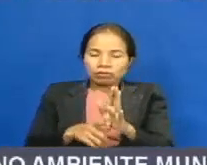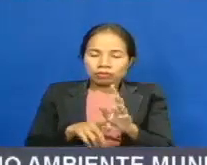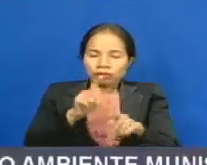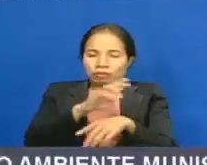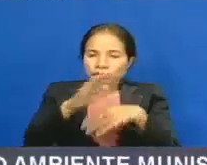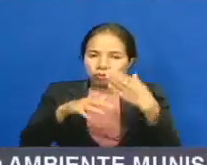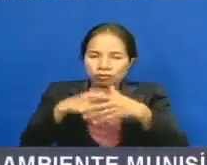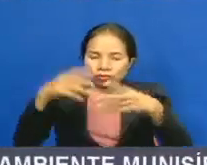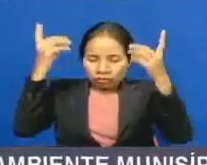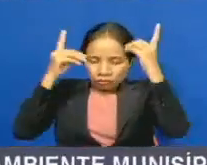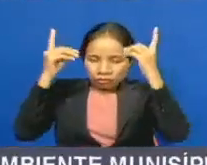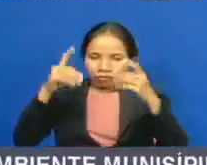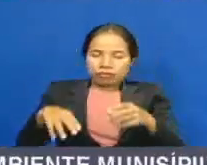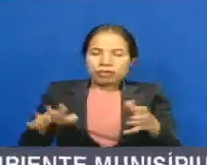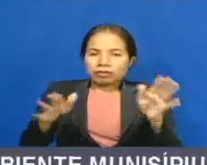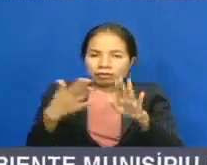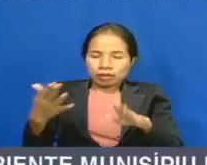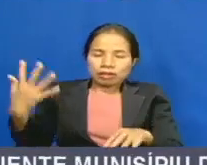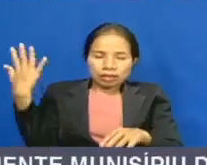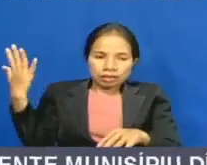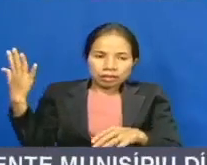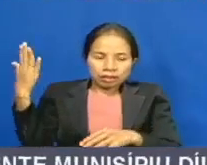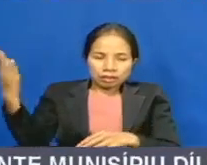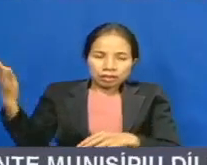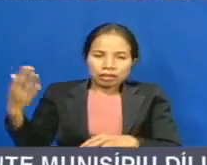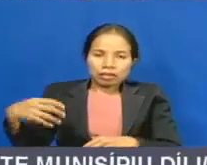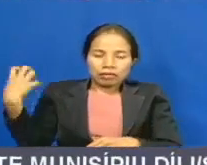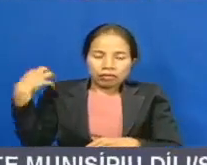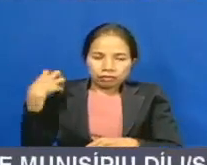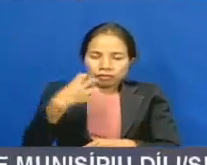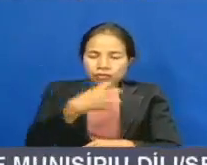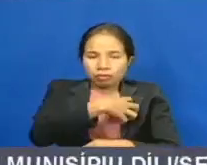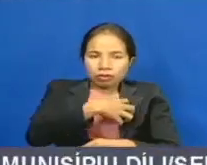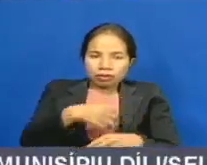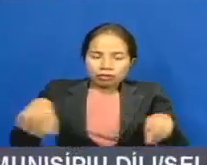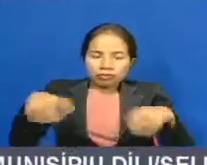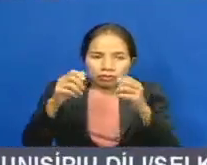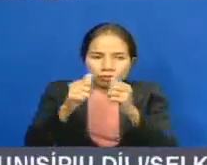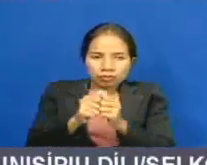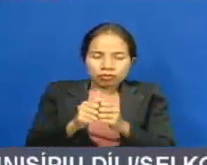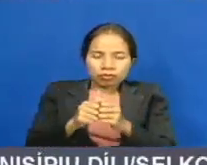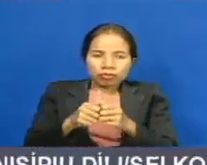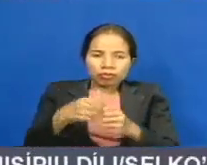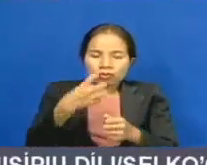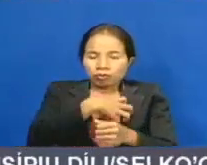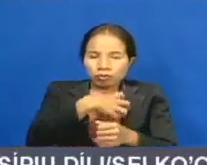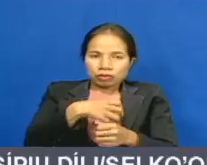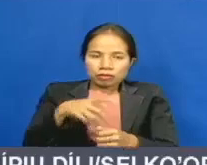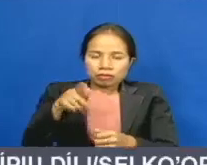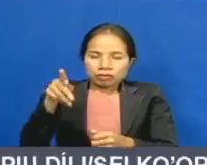ne? Matesela, enemos investigação, ne colaboração ho órgão polícia criminal. Hututu ten